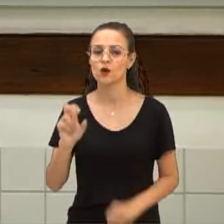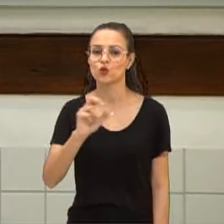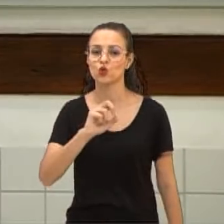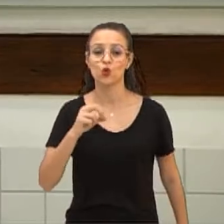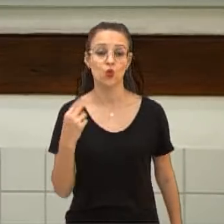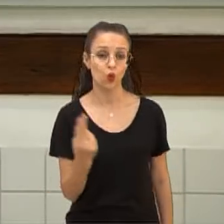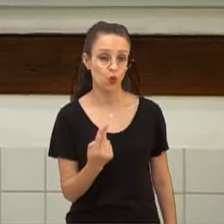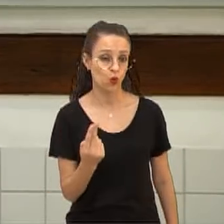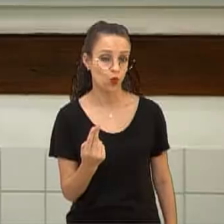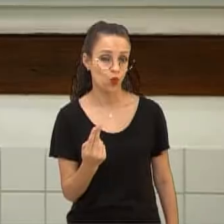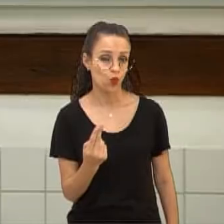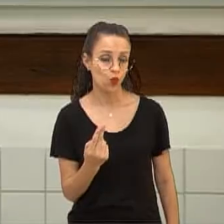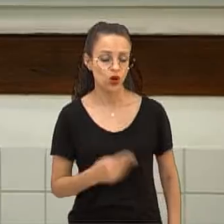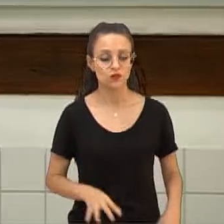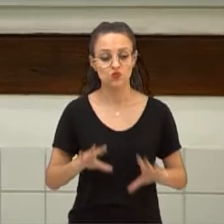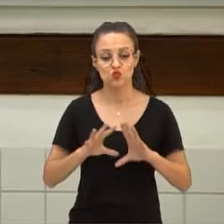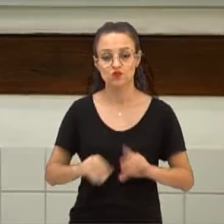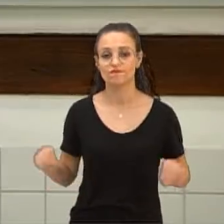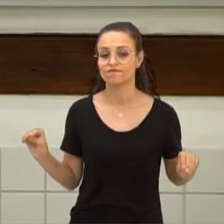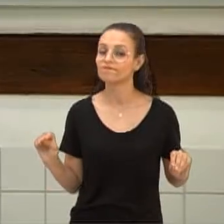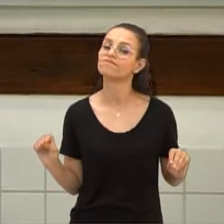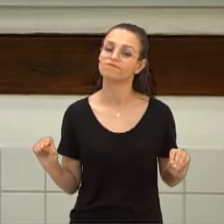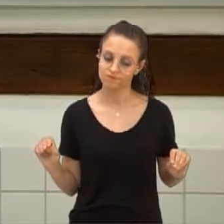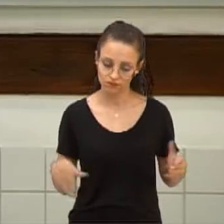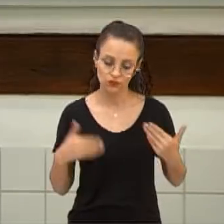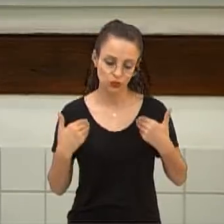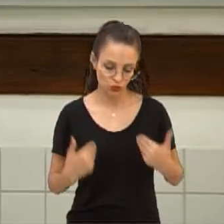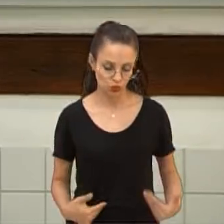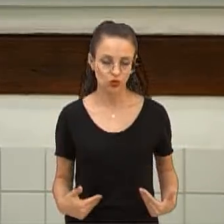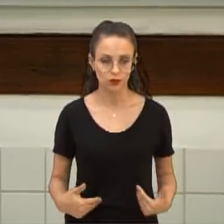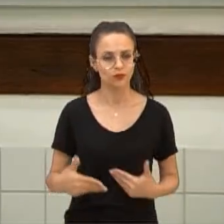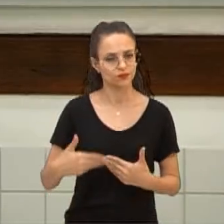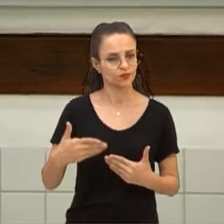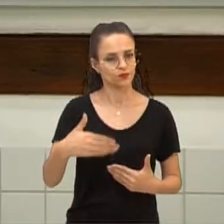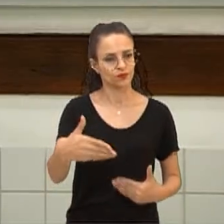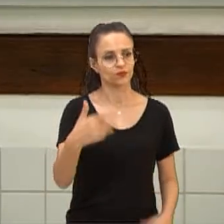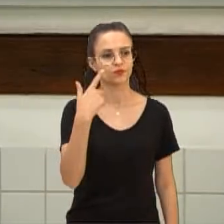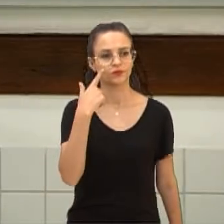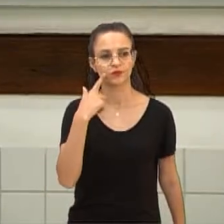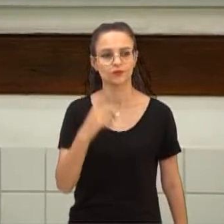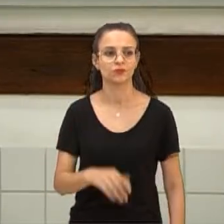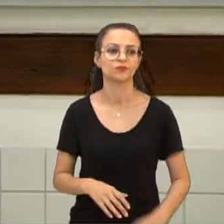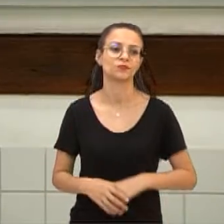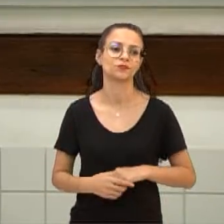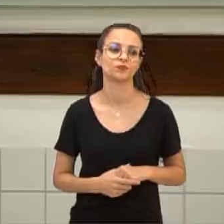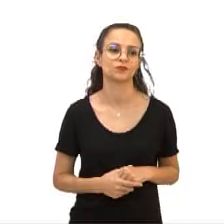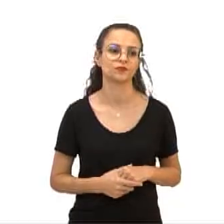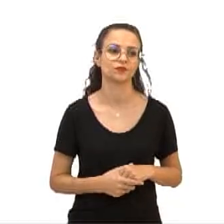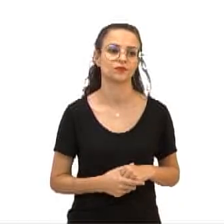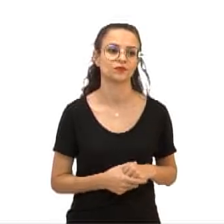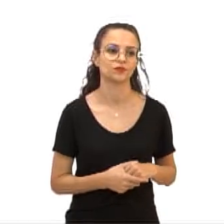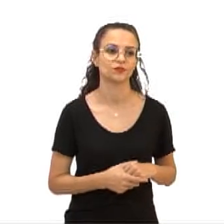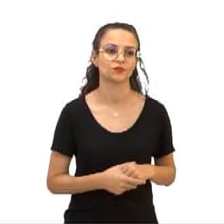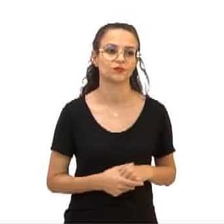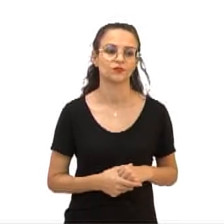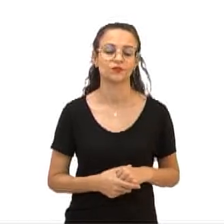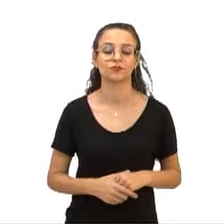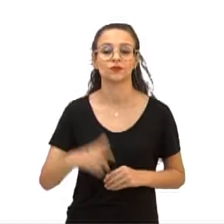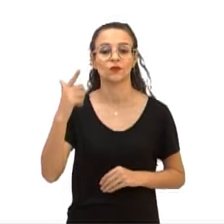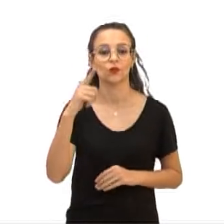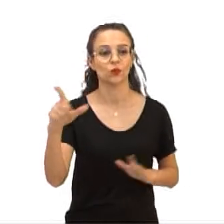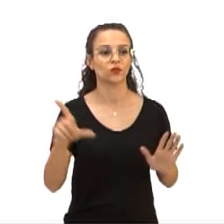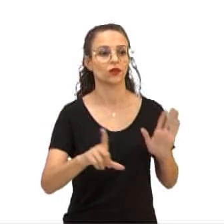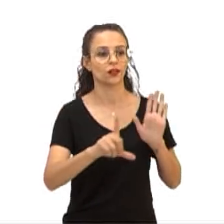mesmo inexistindo, desaparecendo no ser vivo. Nós vamos ver na sequência ali. Aqui eu tenho outra lei,